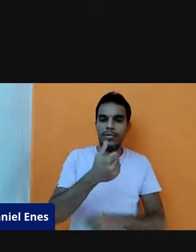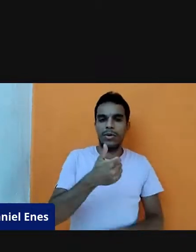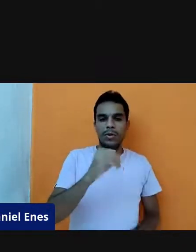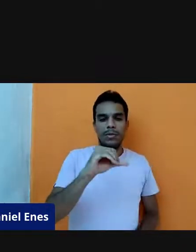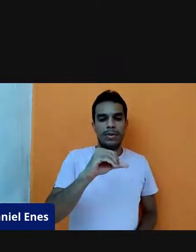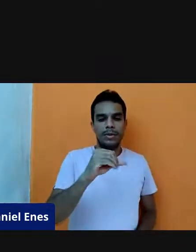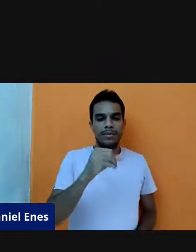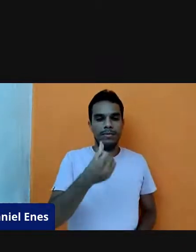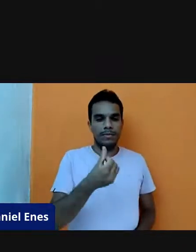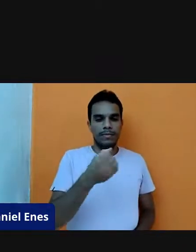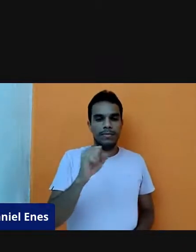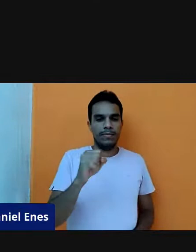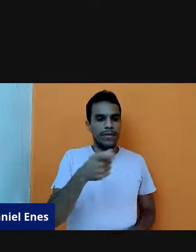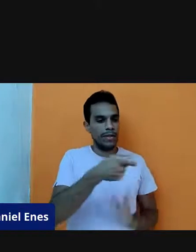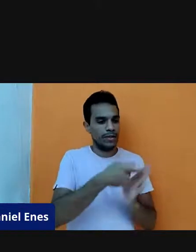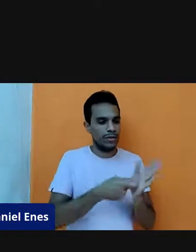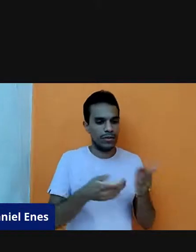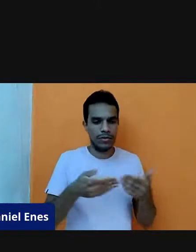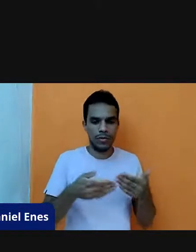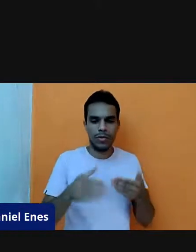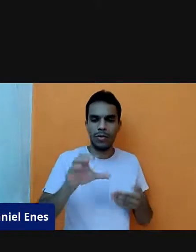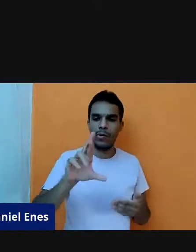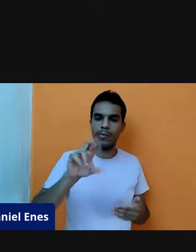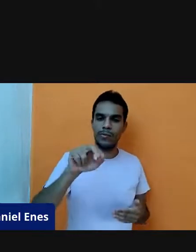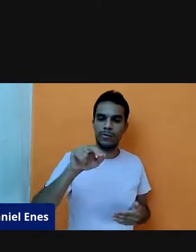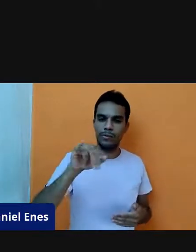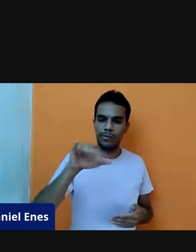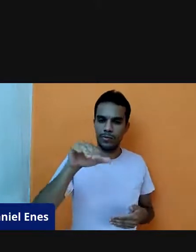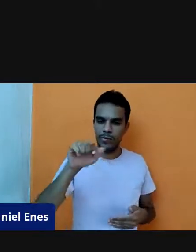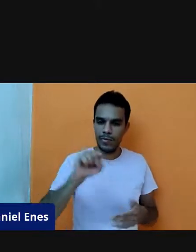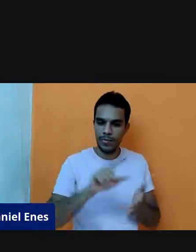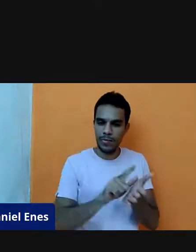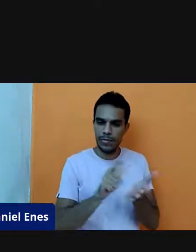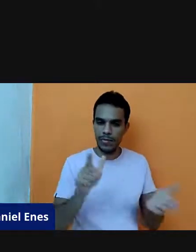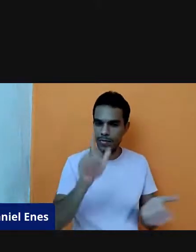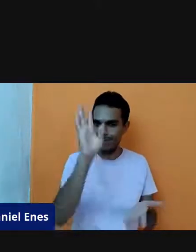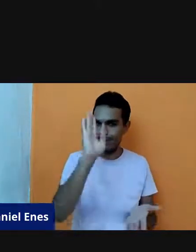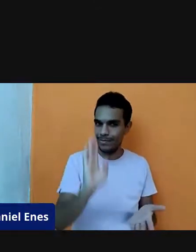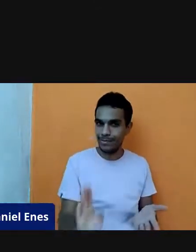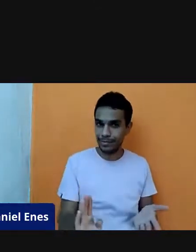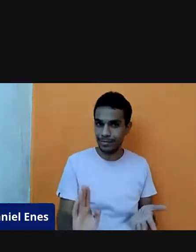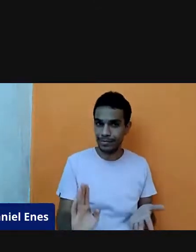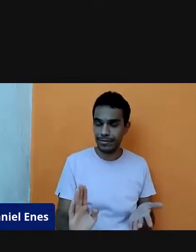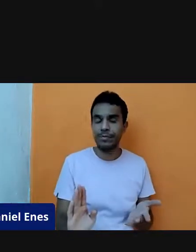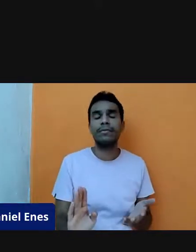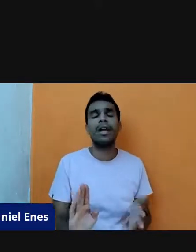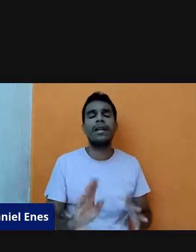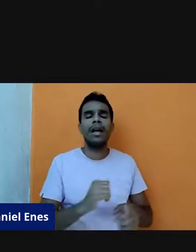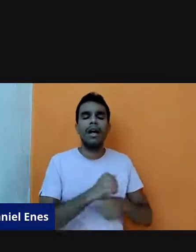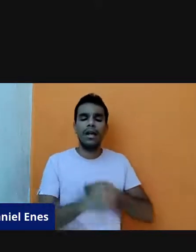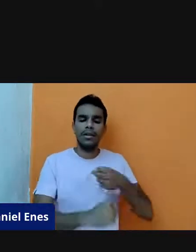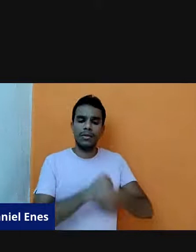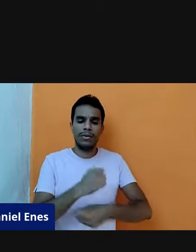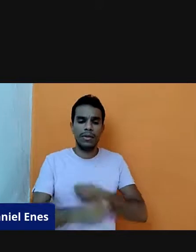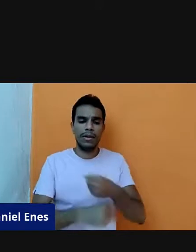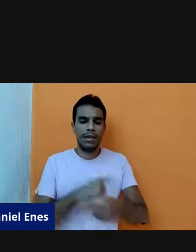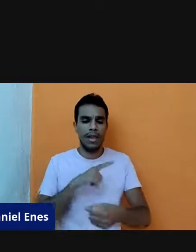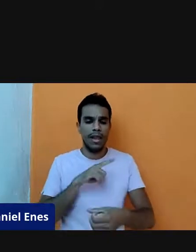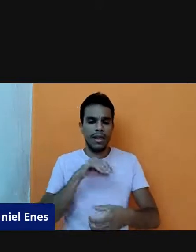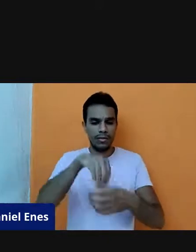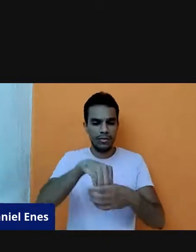ela passou a escrever crônicas para o Jornal do Brasil. Alguns anos mais tarde, integrou o